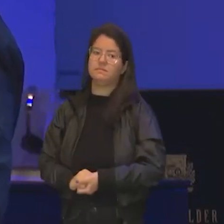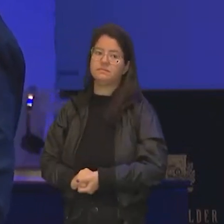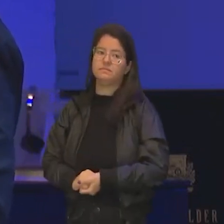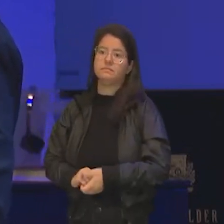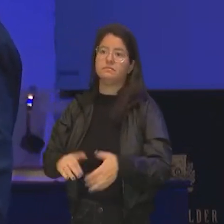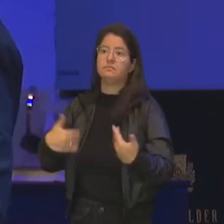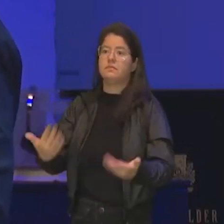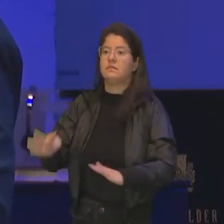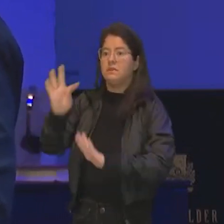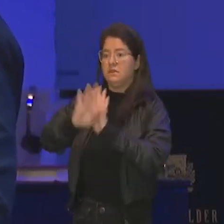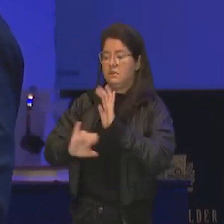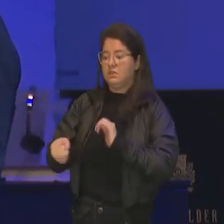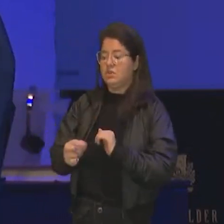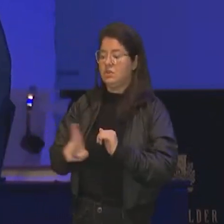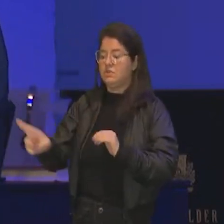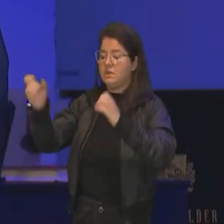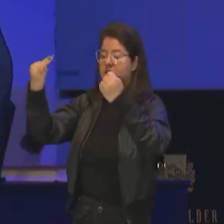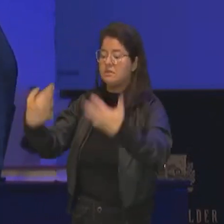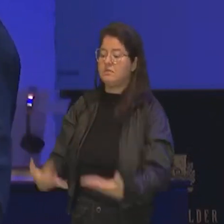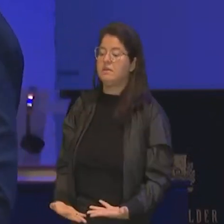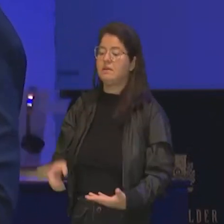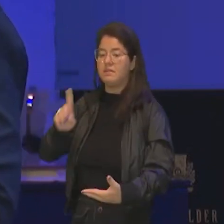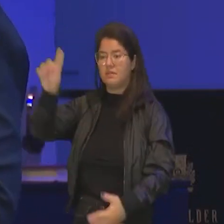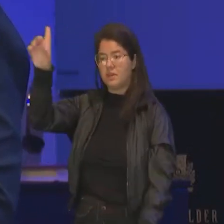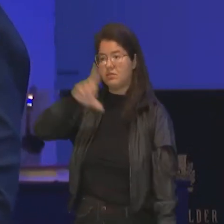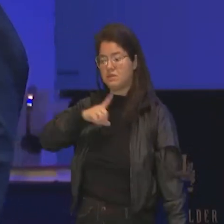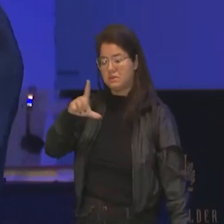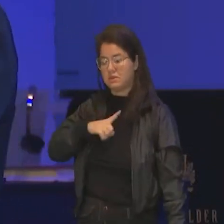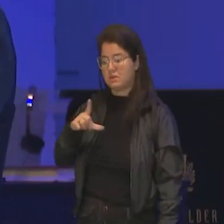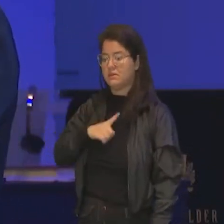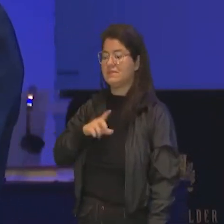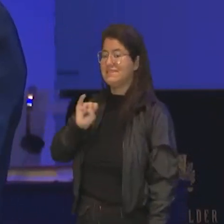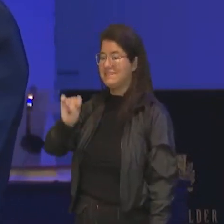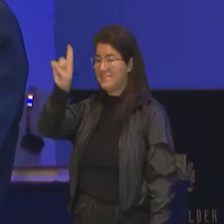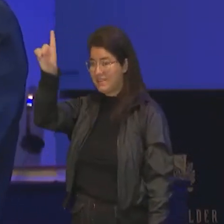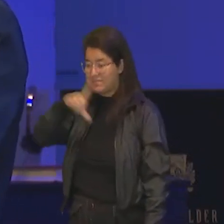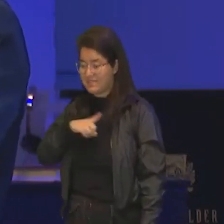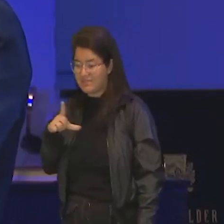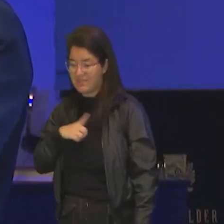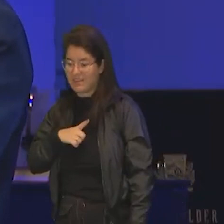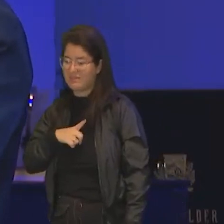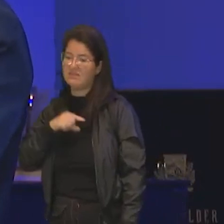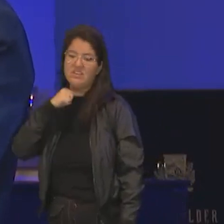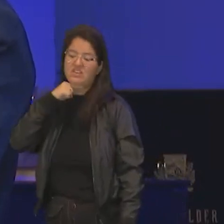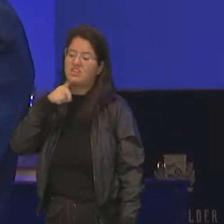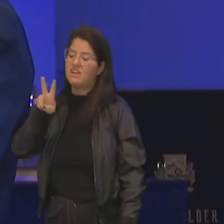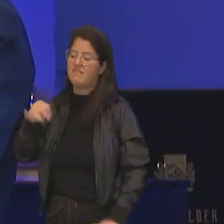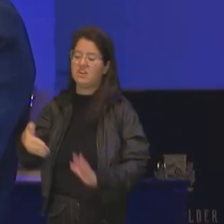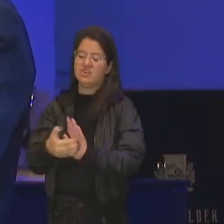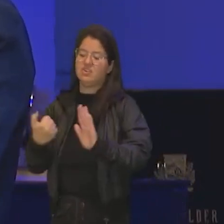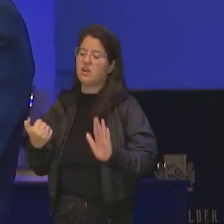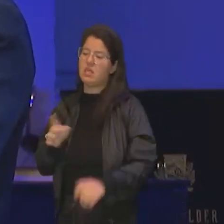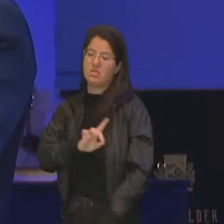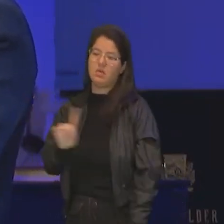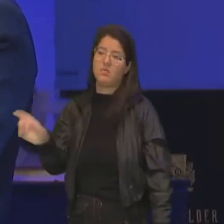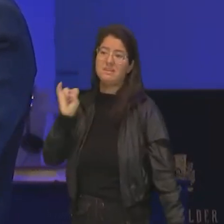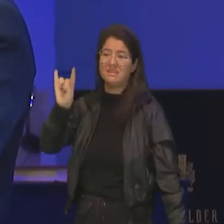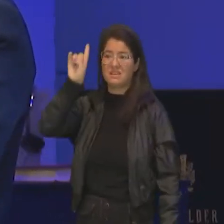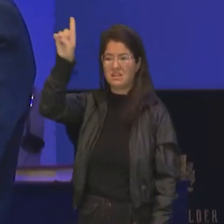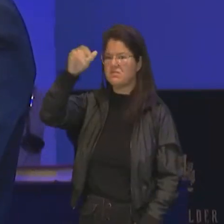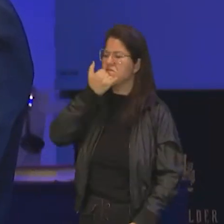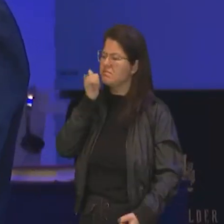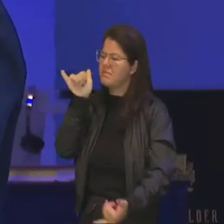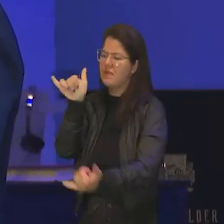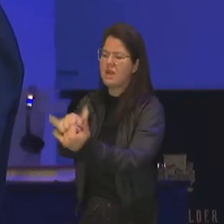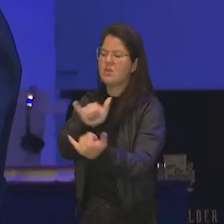E este texto de Jeremias fala, é Ele quem tem. E se Deus tem, meu irmão, ninguém tira. Se Deus te